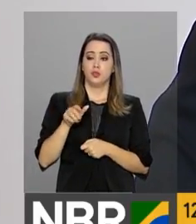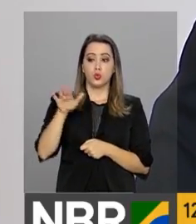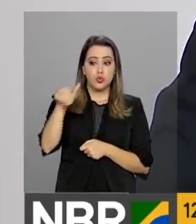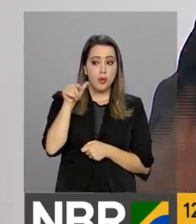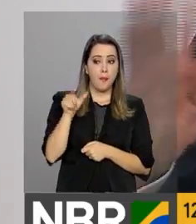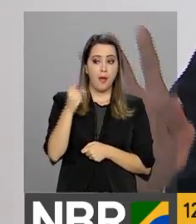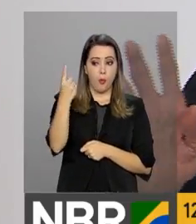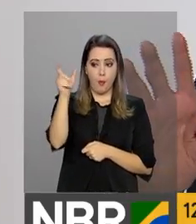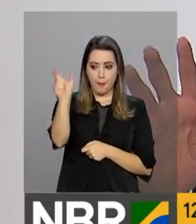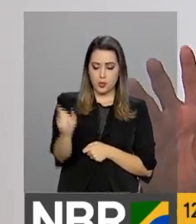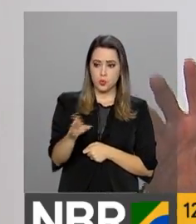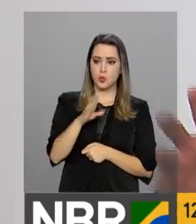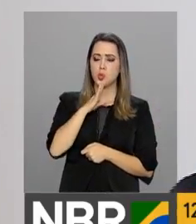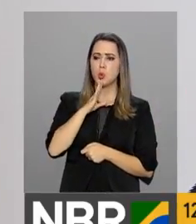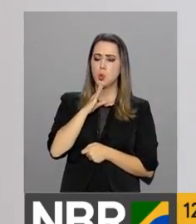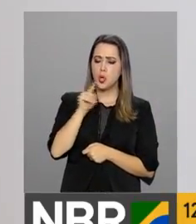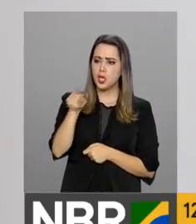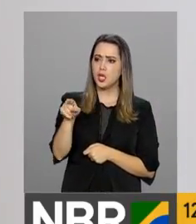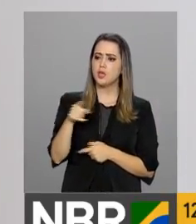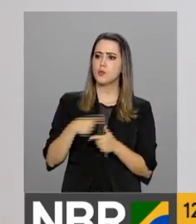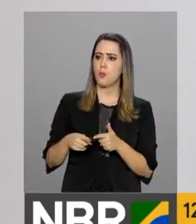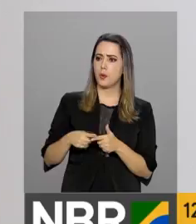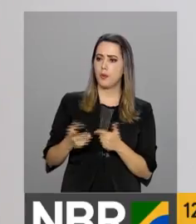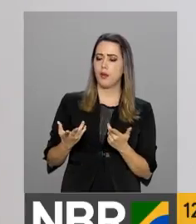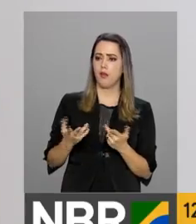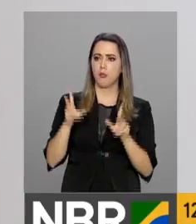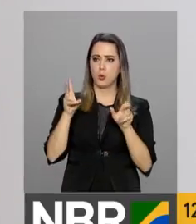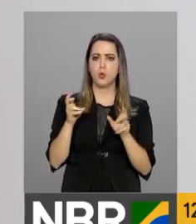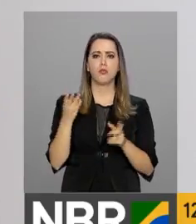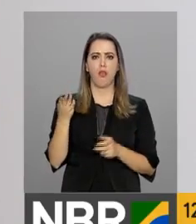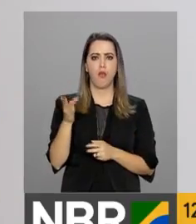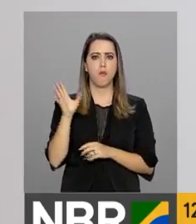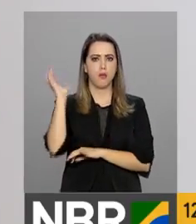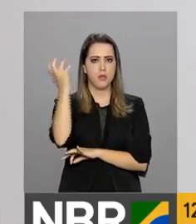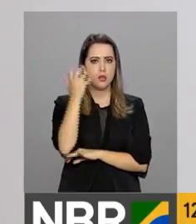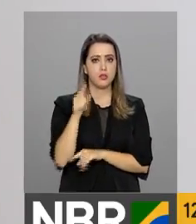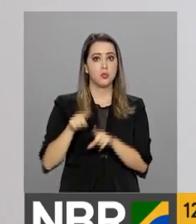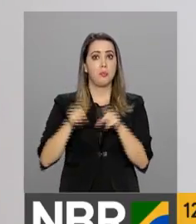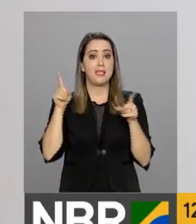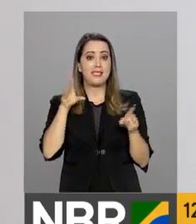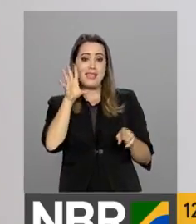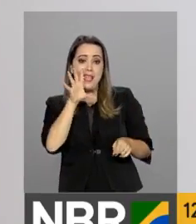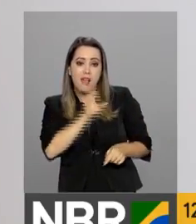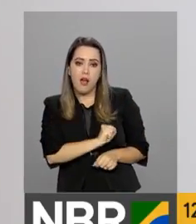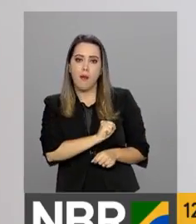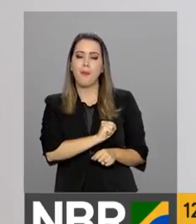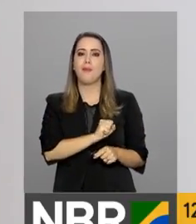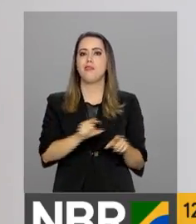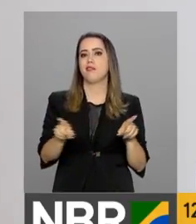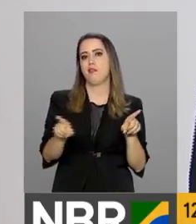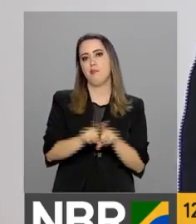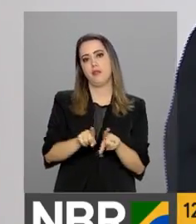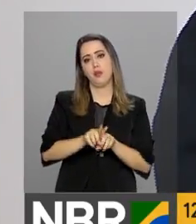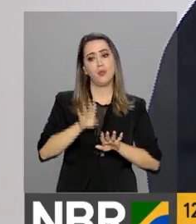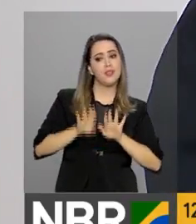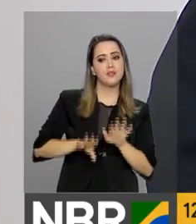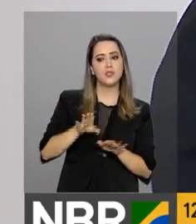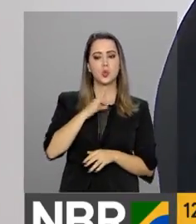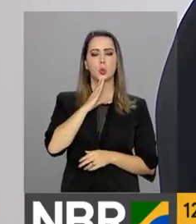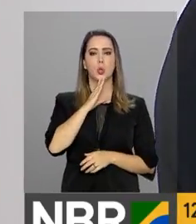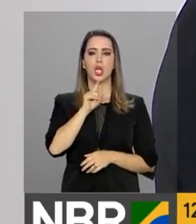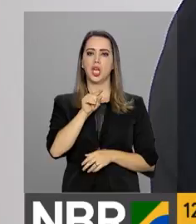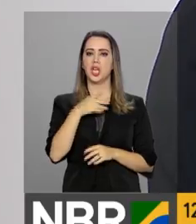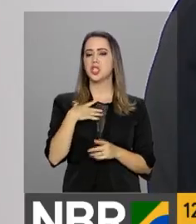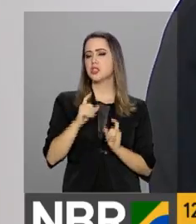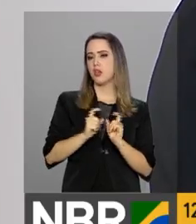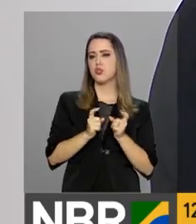que conheça o assunto mas sobre conhecer o assunto alguém que seja apaixonado pelo tema porque às vezes você conhece